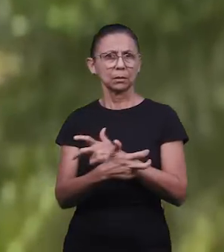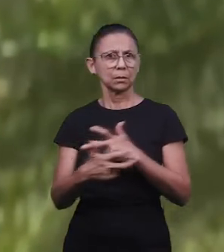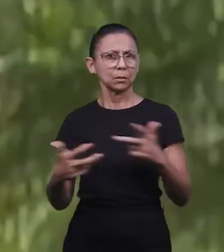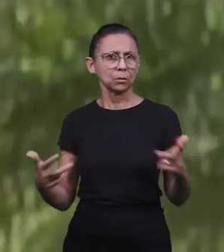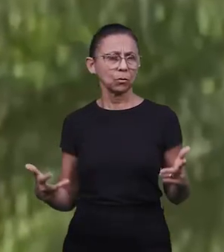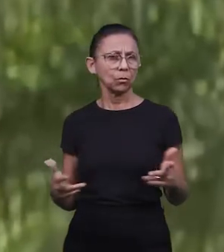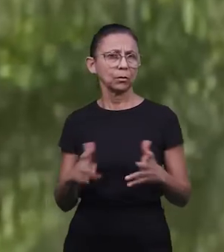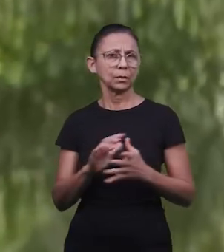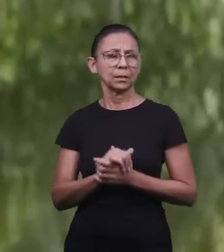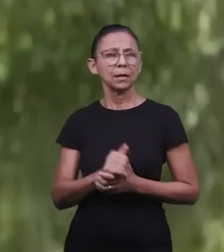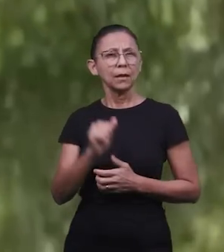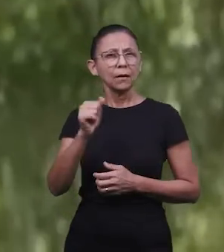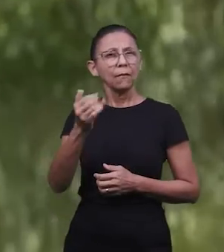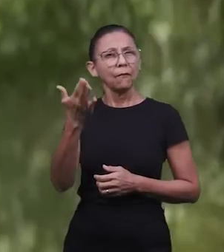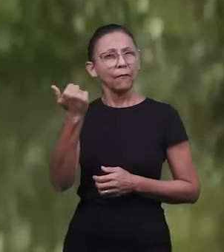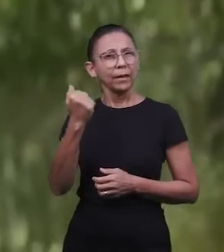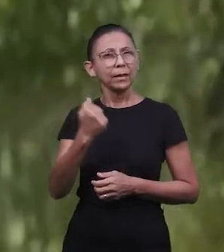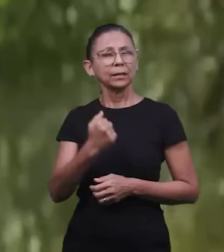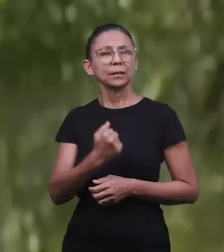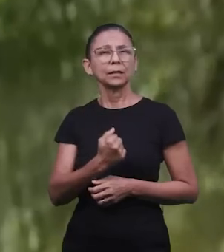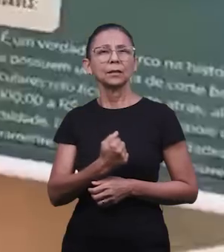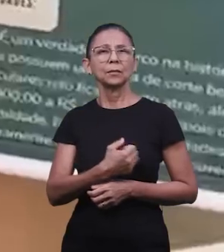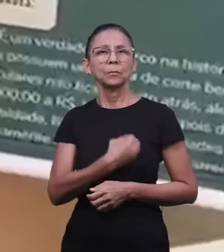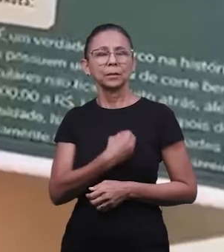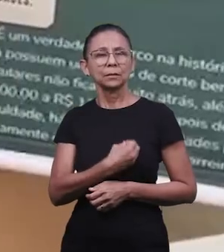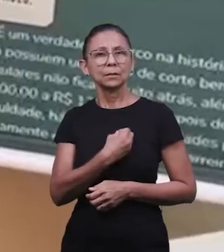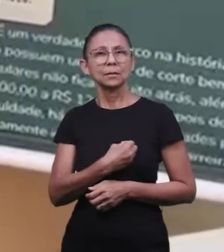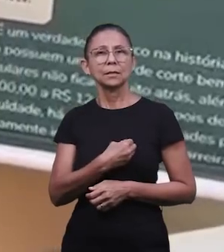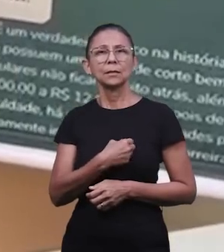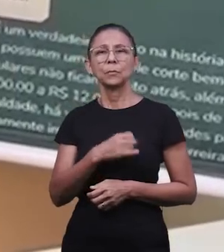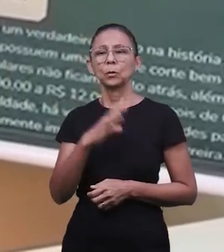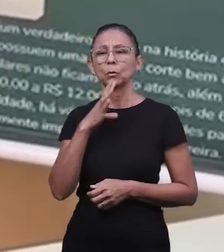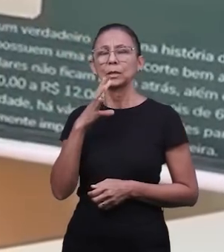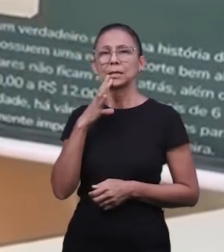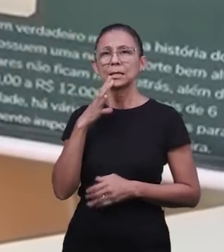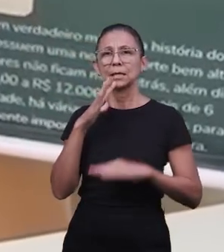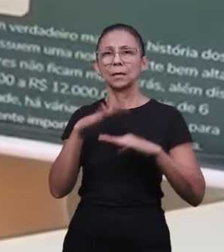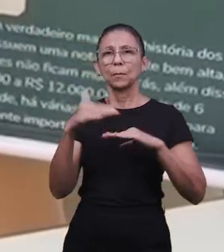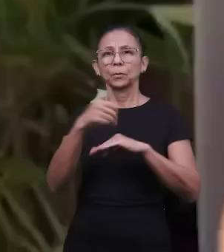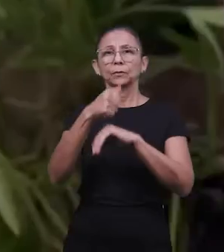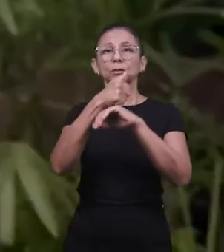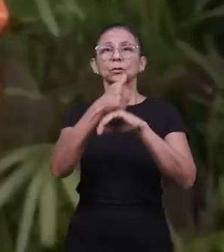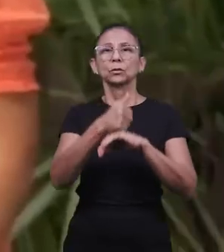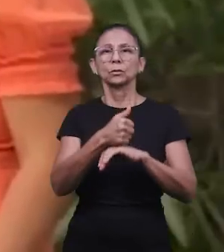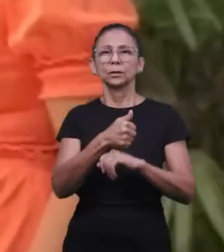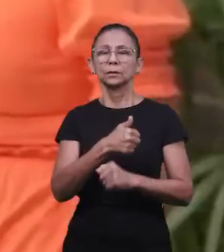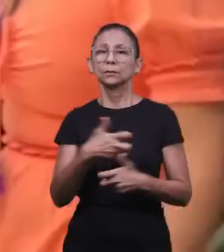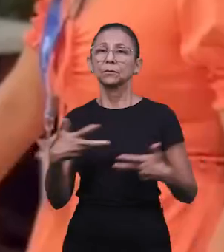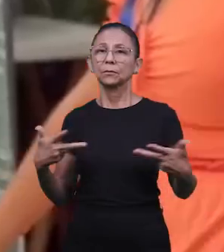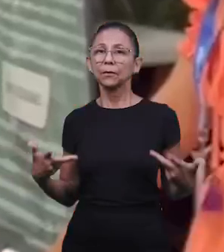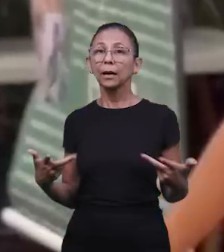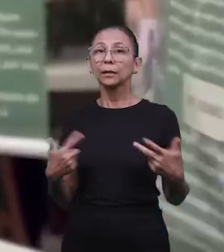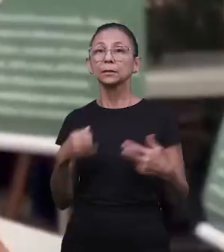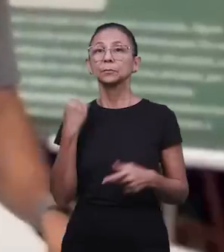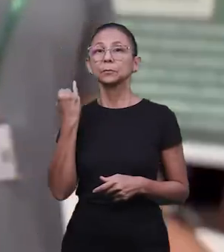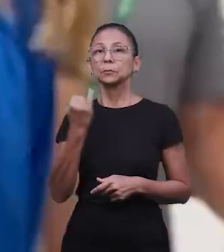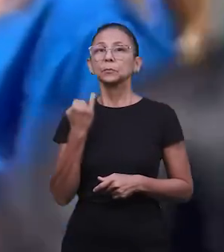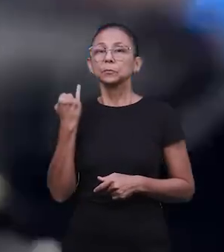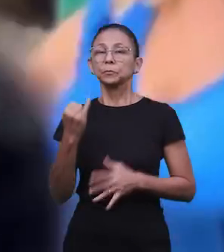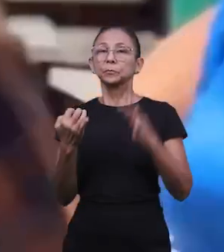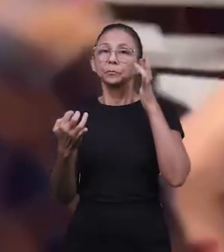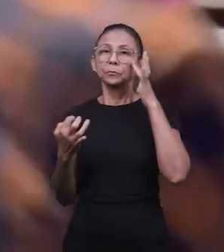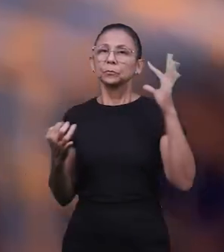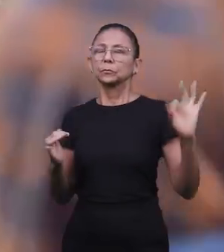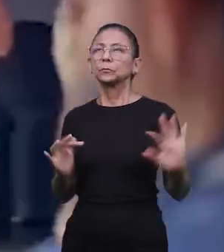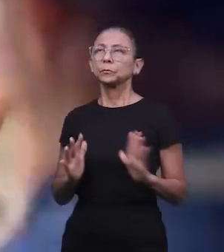aqui você, jovem, conhecer um pouquinho mais acerca das profissões, mas também saber que é importante estar em constante